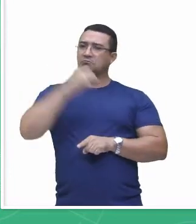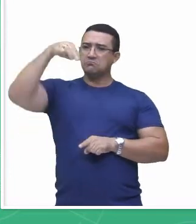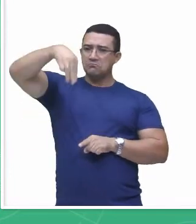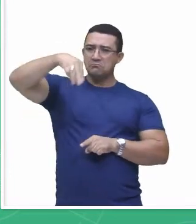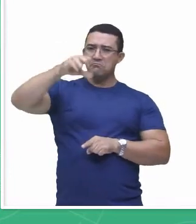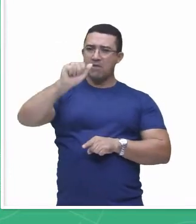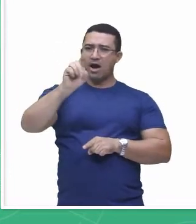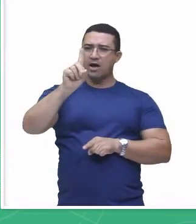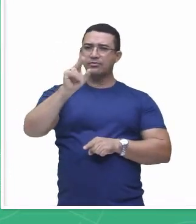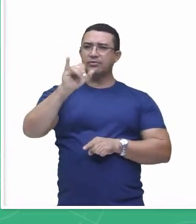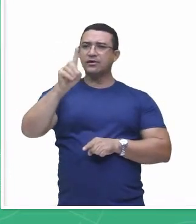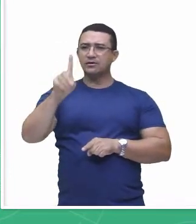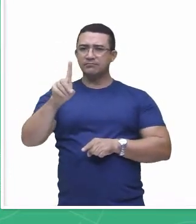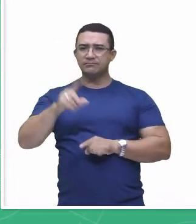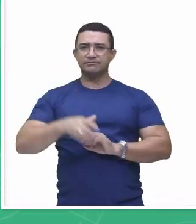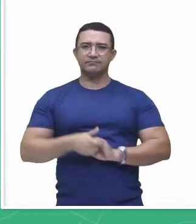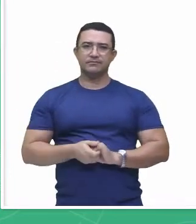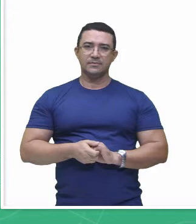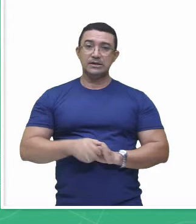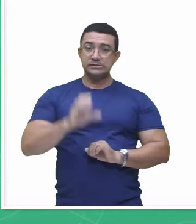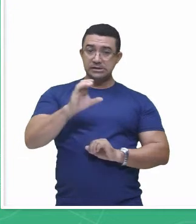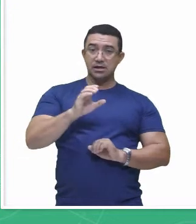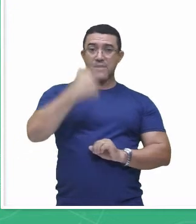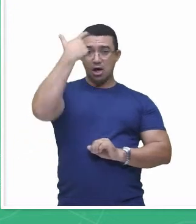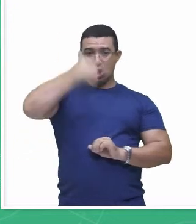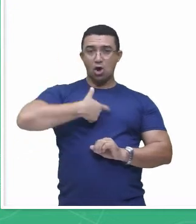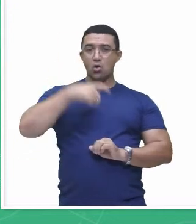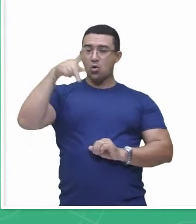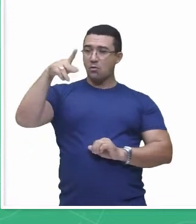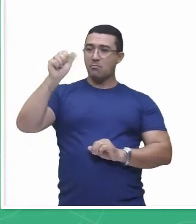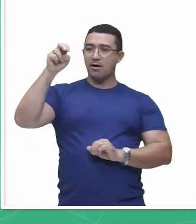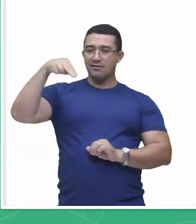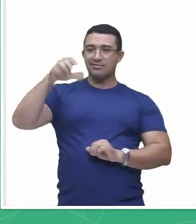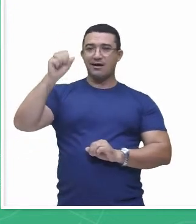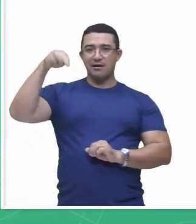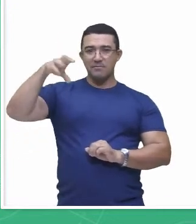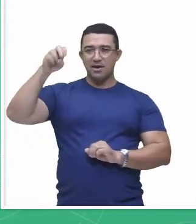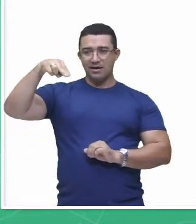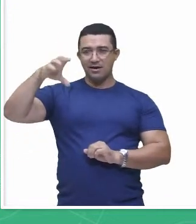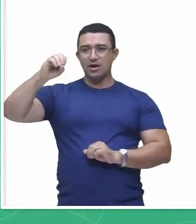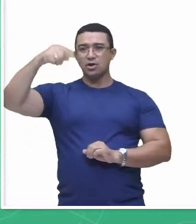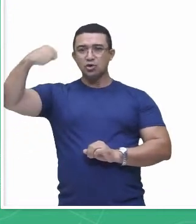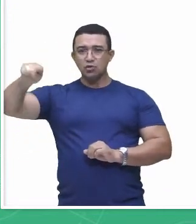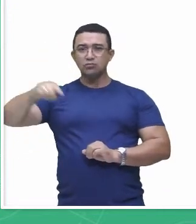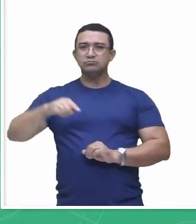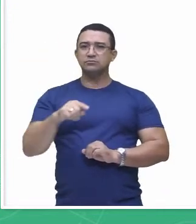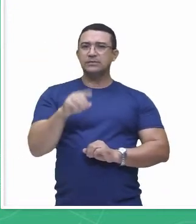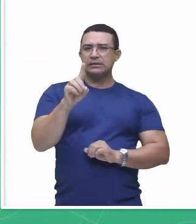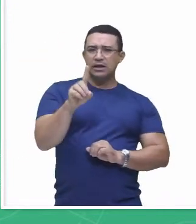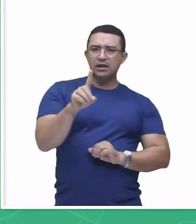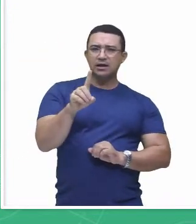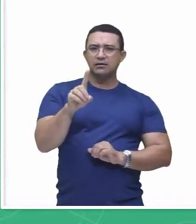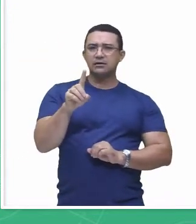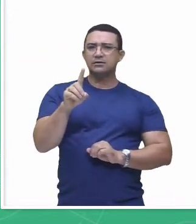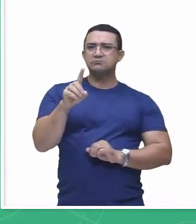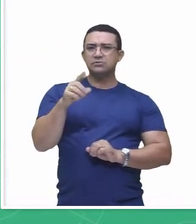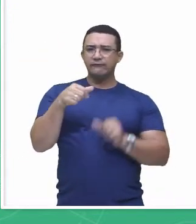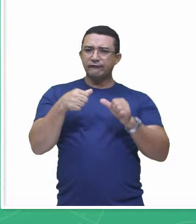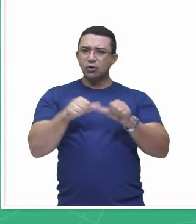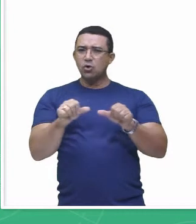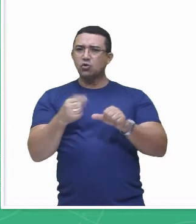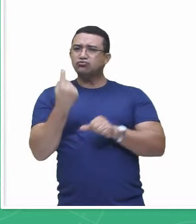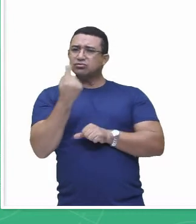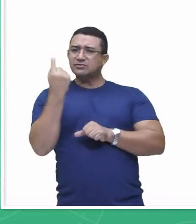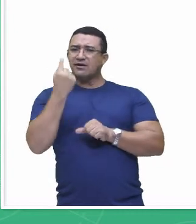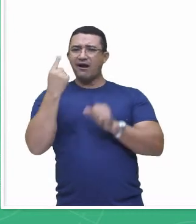soy panameño. Letra D, se quedó solo en casa. Ou seria a letra E, he trabajado mucho esta